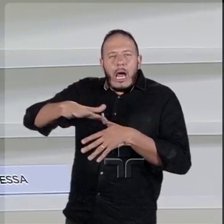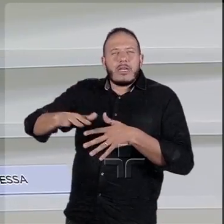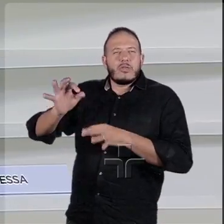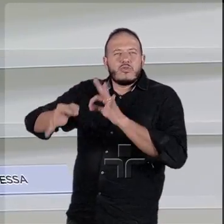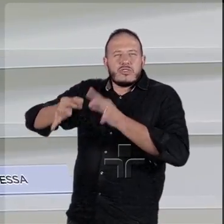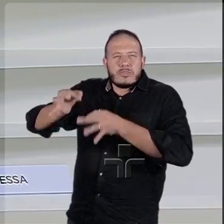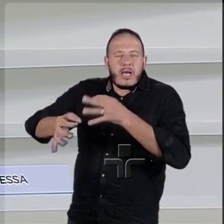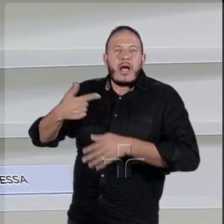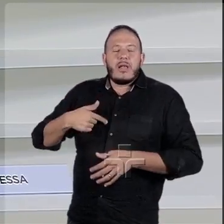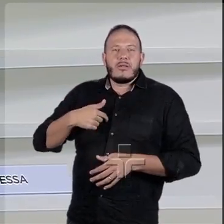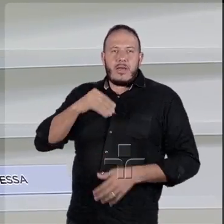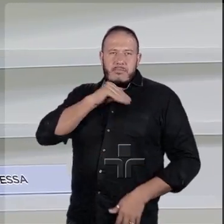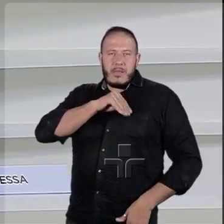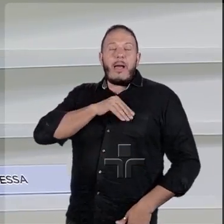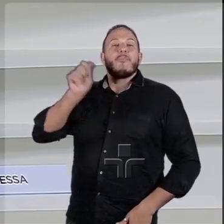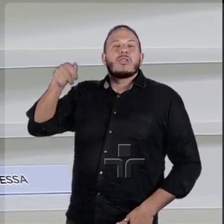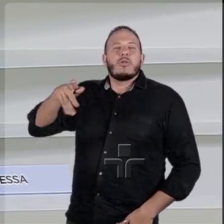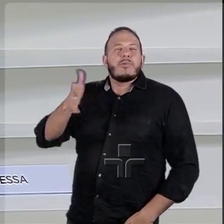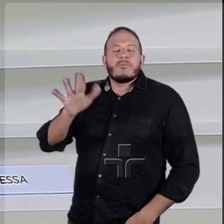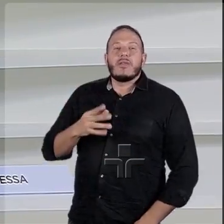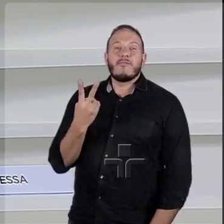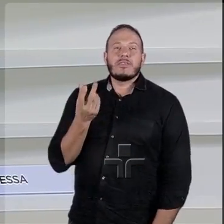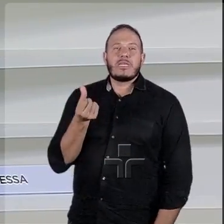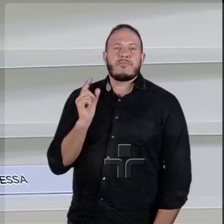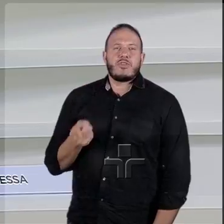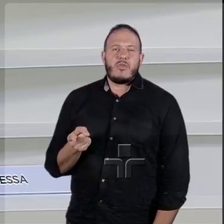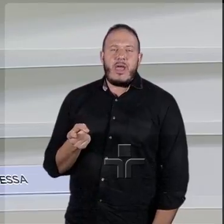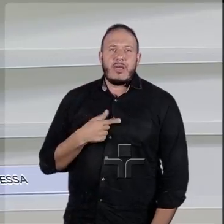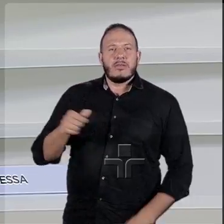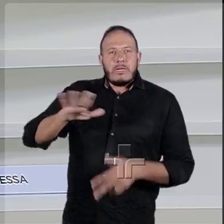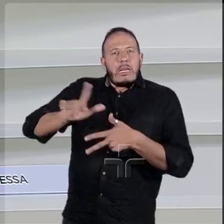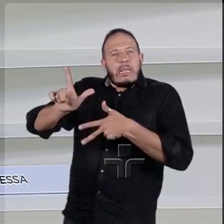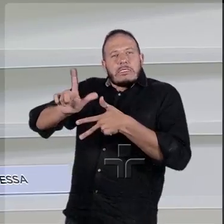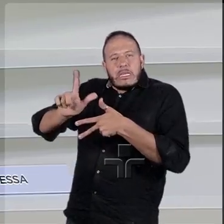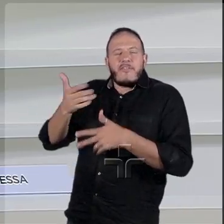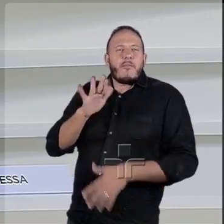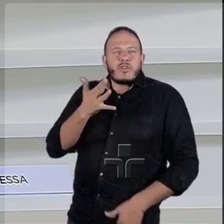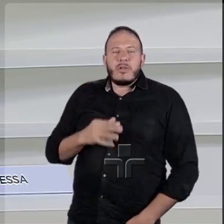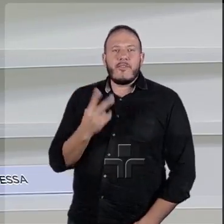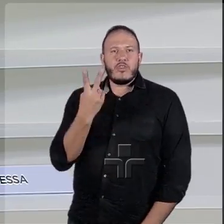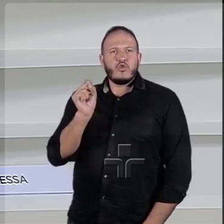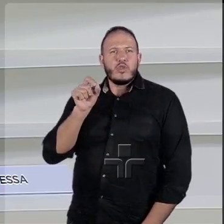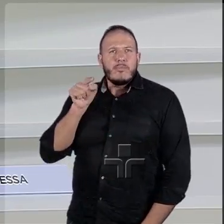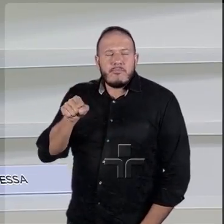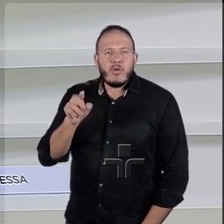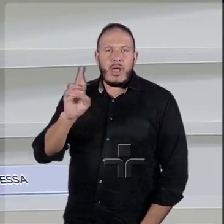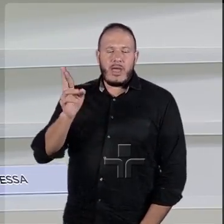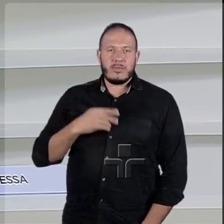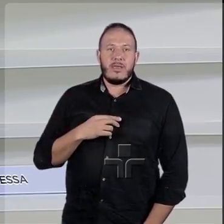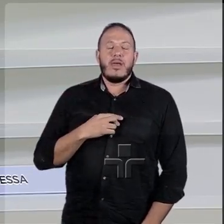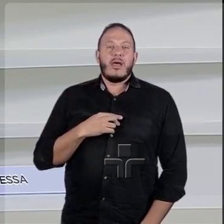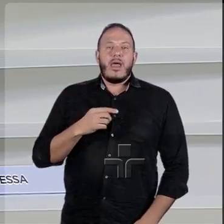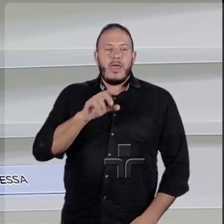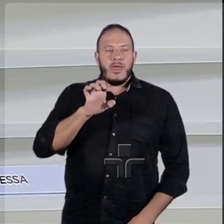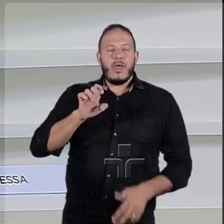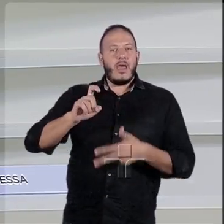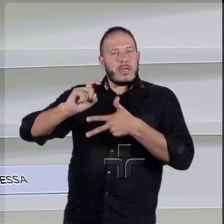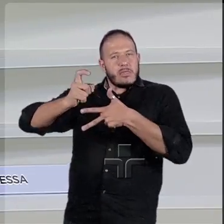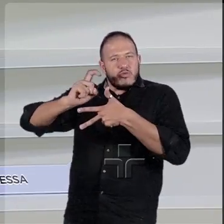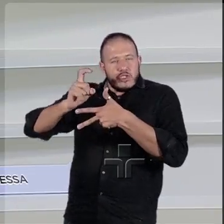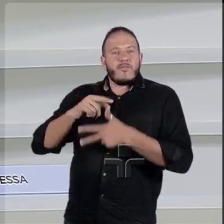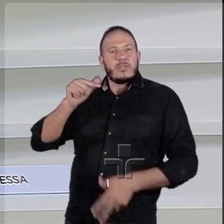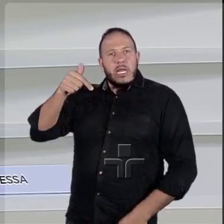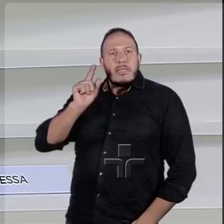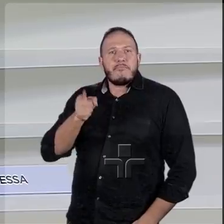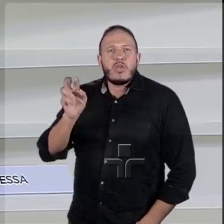mil. Sim. Do Legislativo, R$28 mil. Do Executivo, R$7 mil. E temos